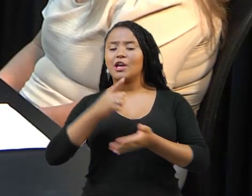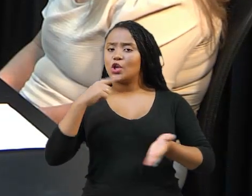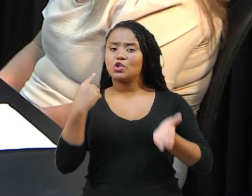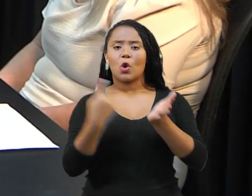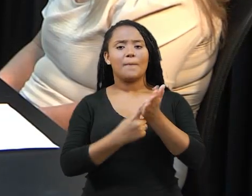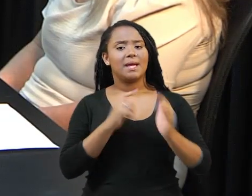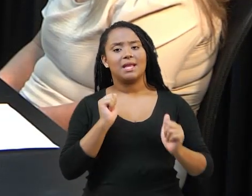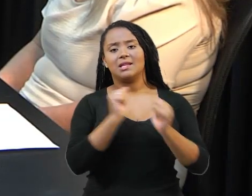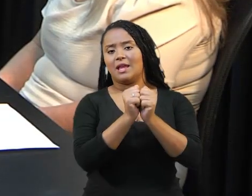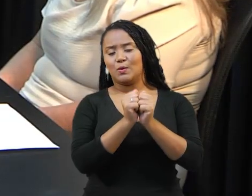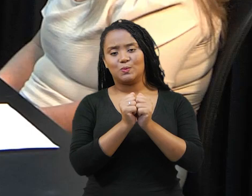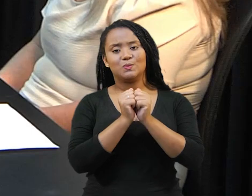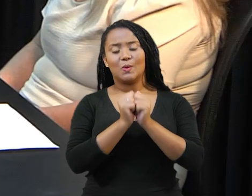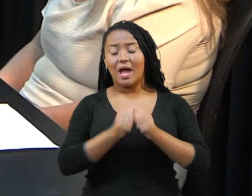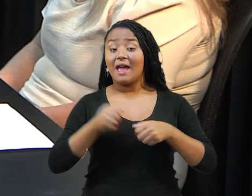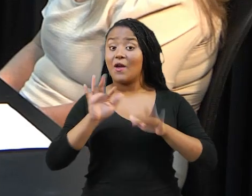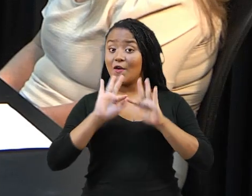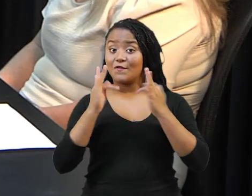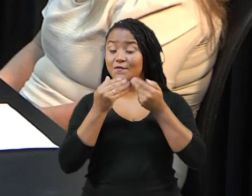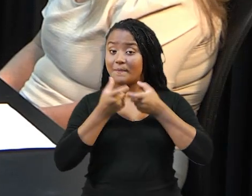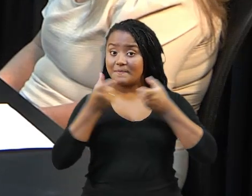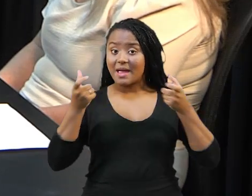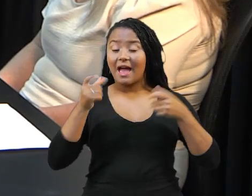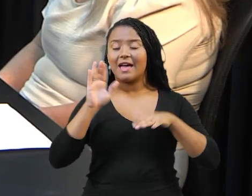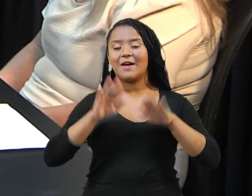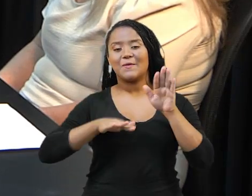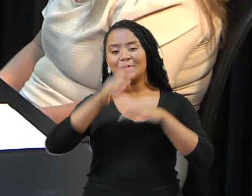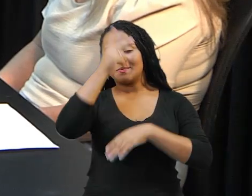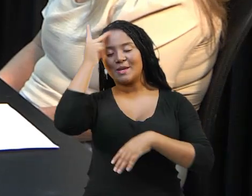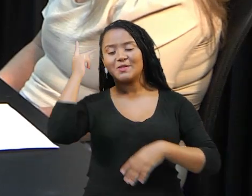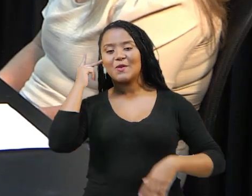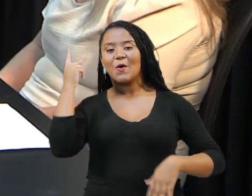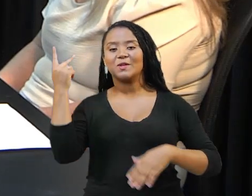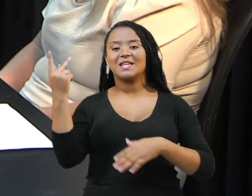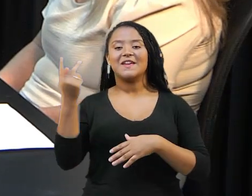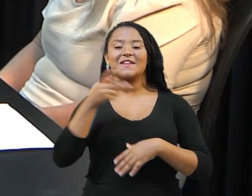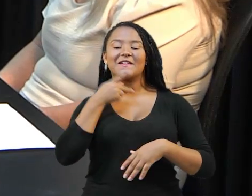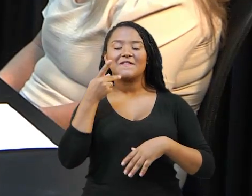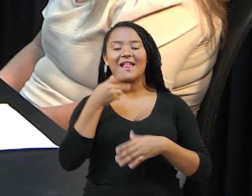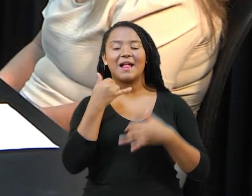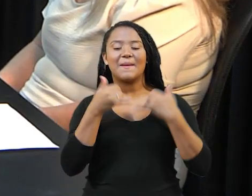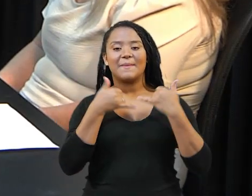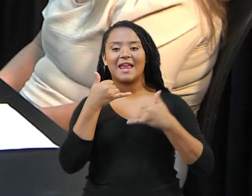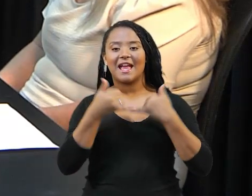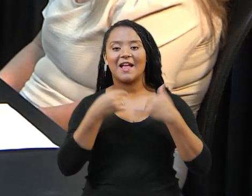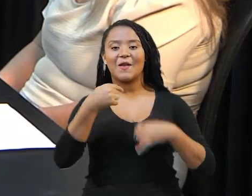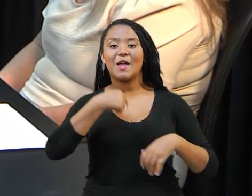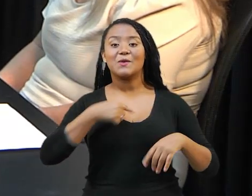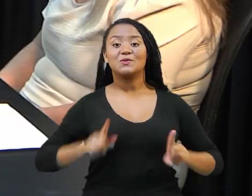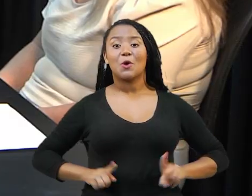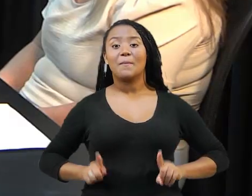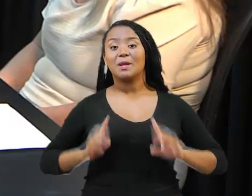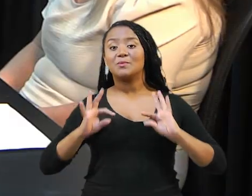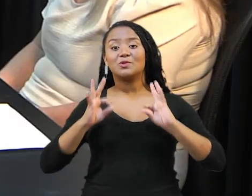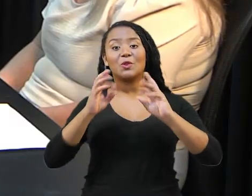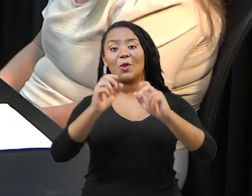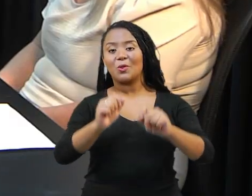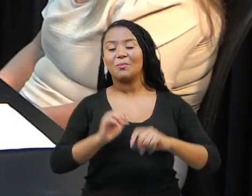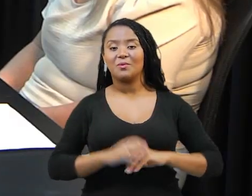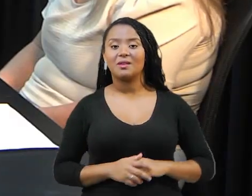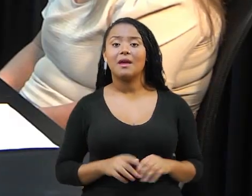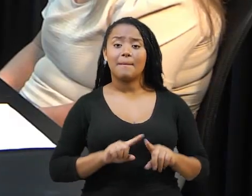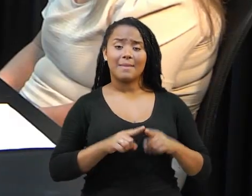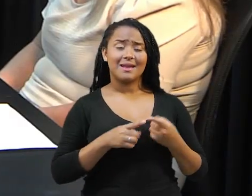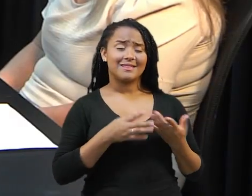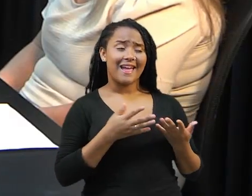junto. Então, é uma família grande. As pessoas costumam brincar que eu sou primo de todo mundo. Mas é mais ou menos assim mesmo, né? Sou